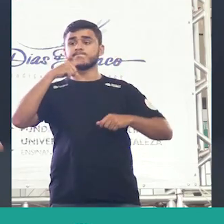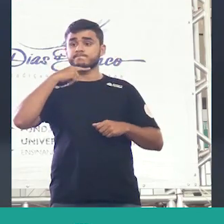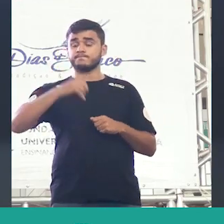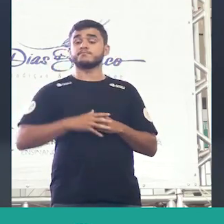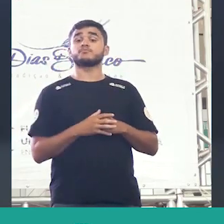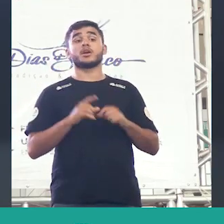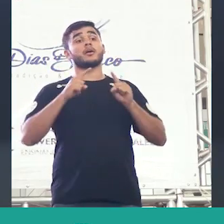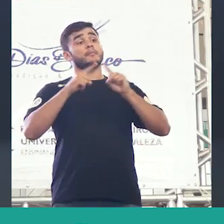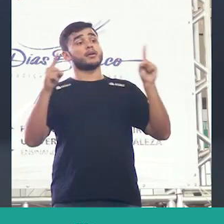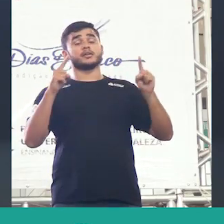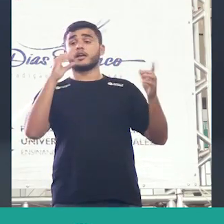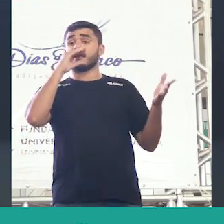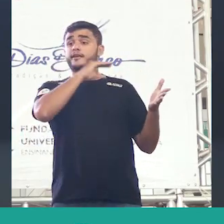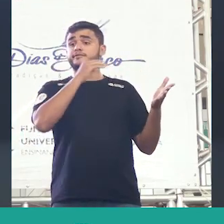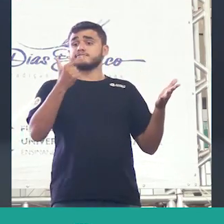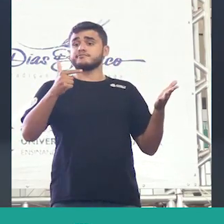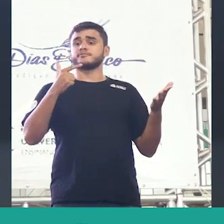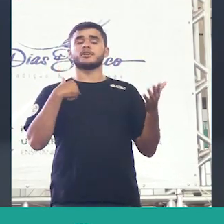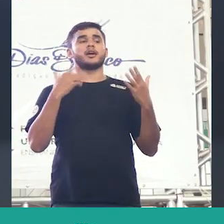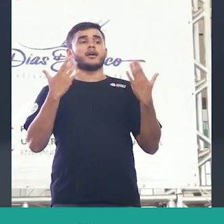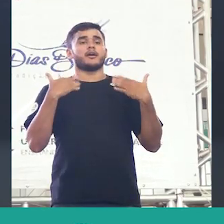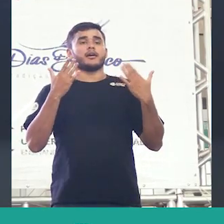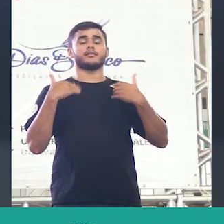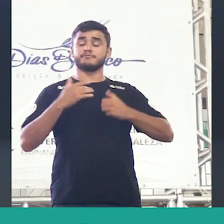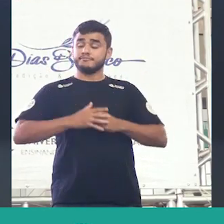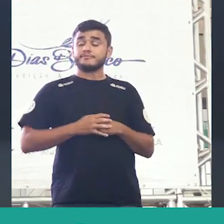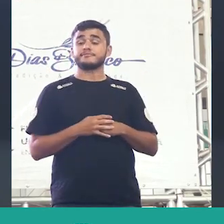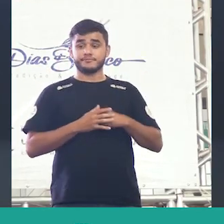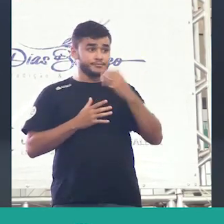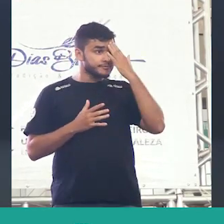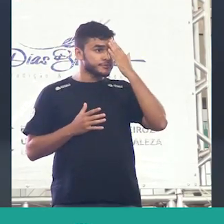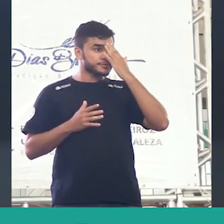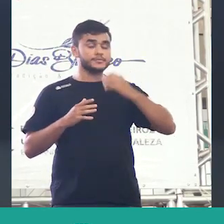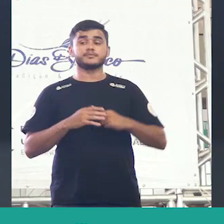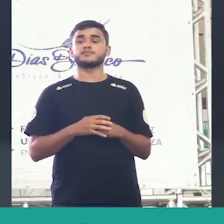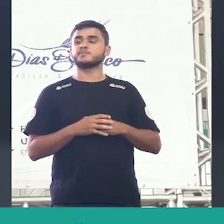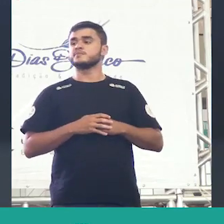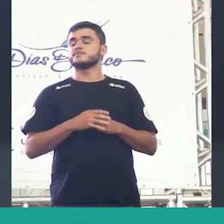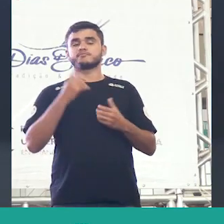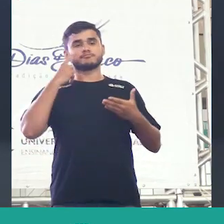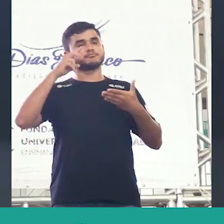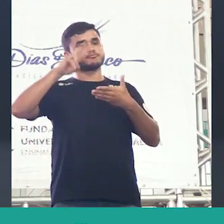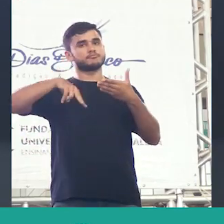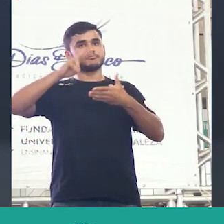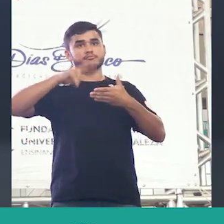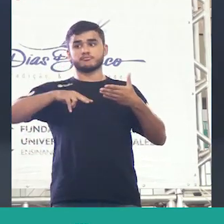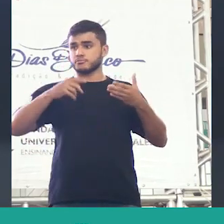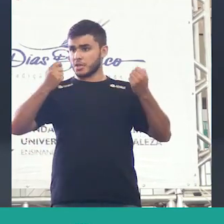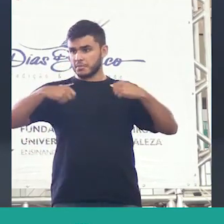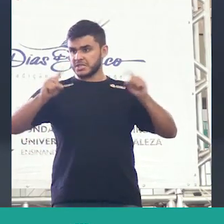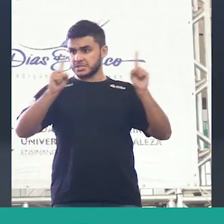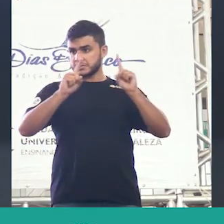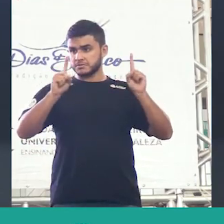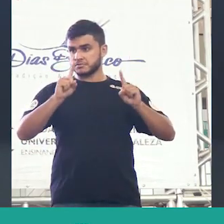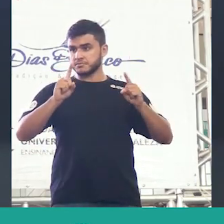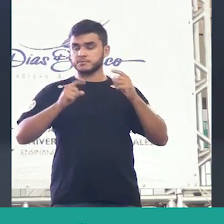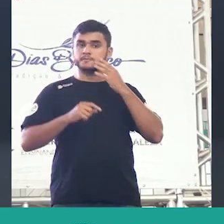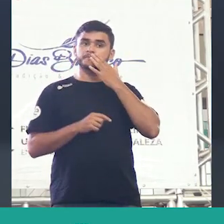compensação, tem menos fluxo de calor. Vocês estão me entendendo ou não? Beleza? Vamos dar uma lida ou não precisa